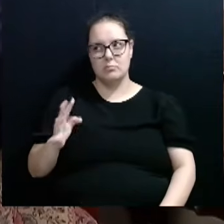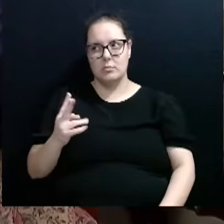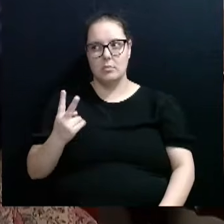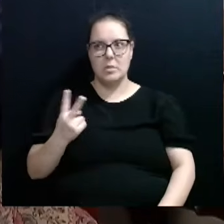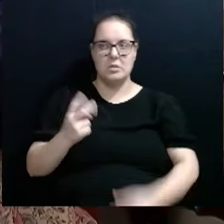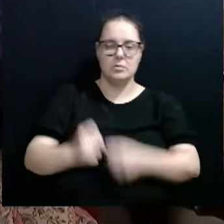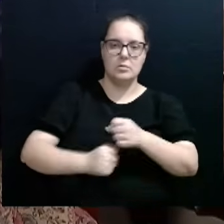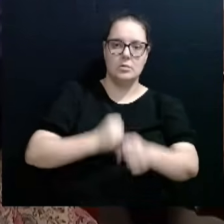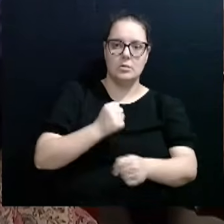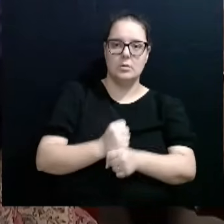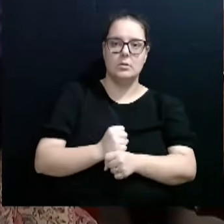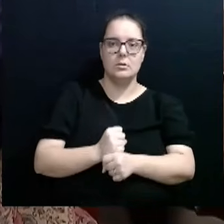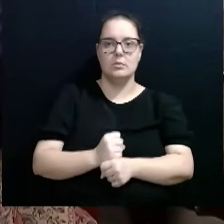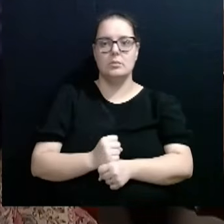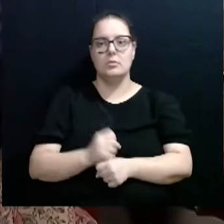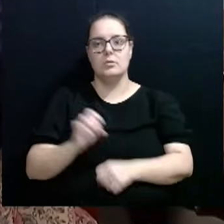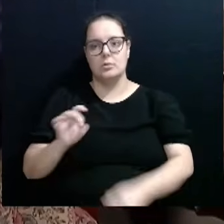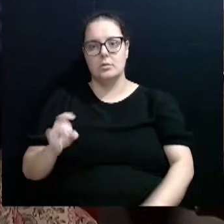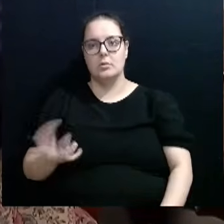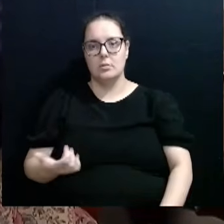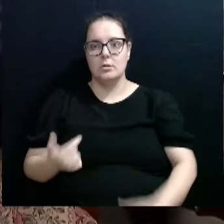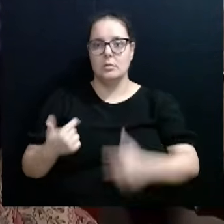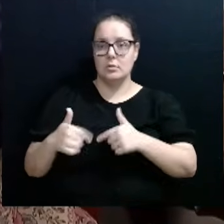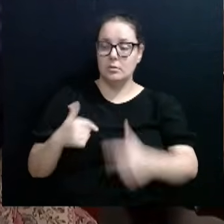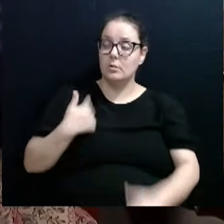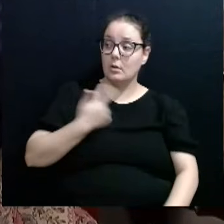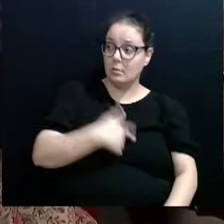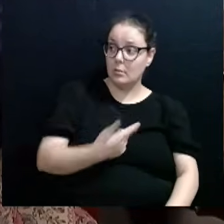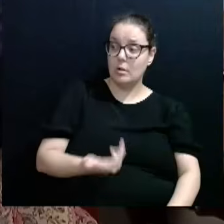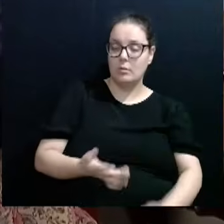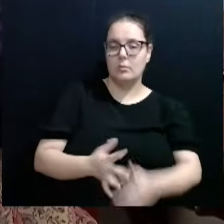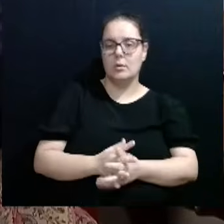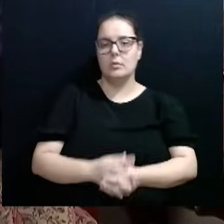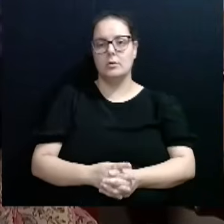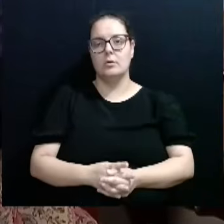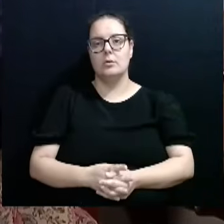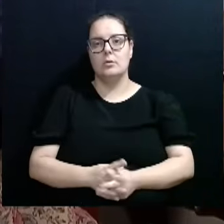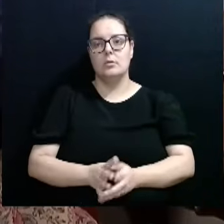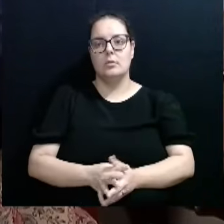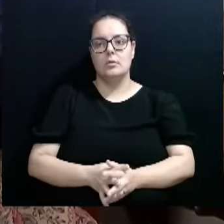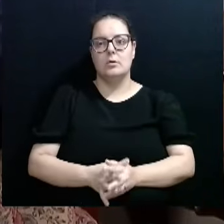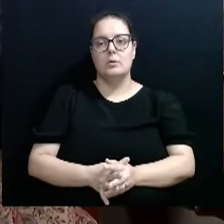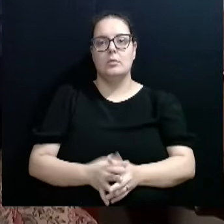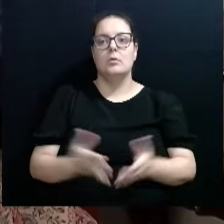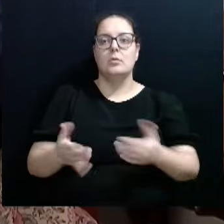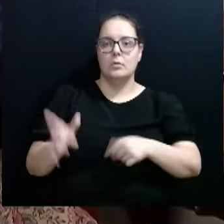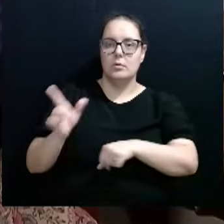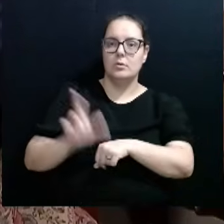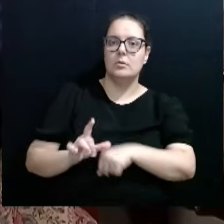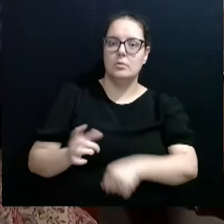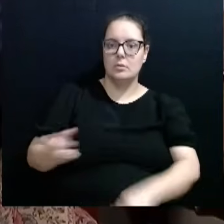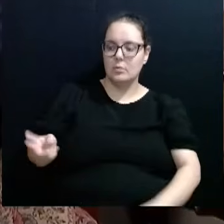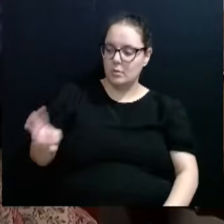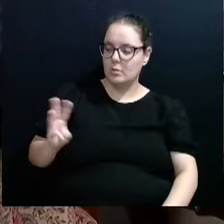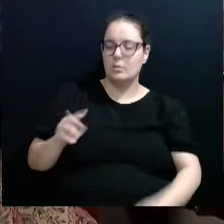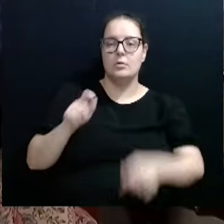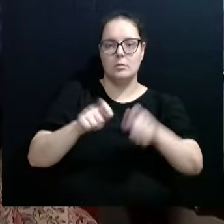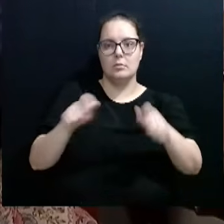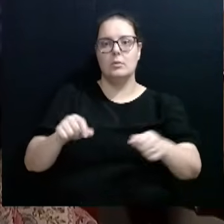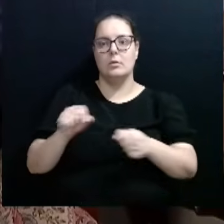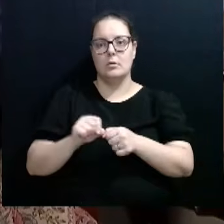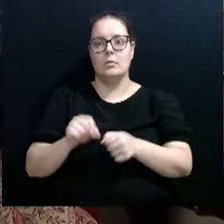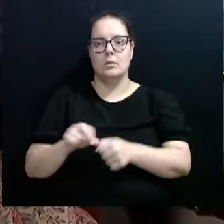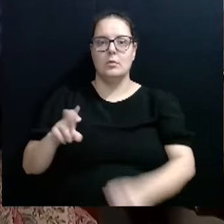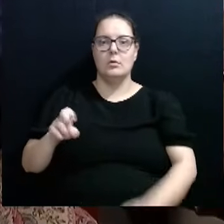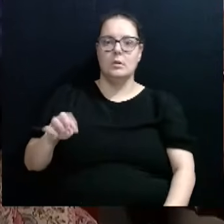restaurador, fazendo o trabalho para a gente. E hoje a loja conta com 3 pessoas que fazem os restauros. Eles são os